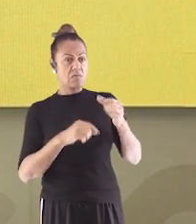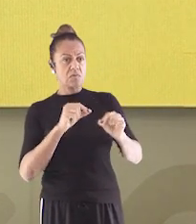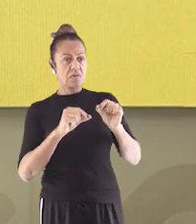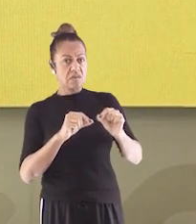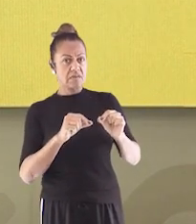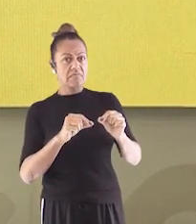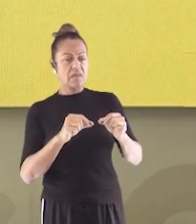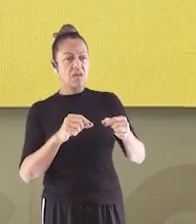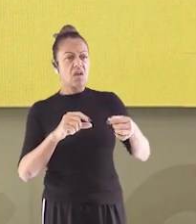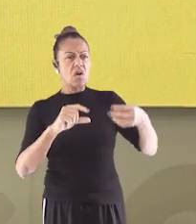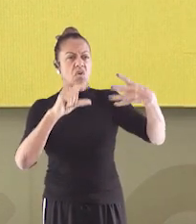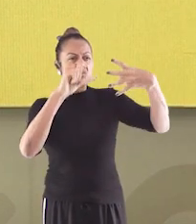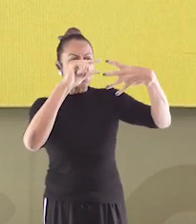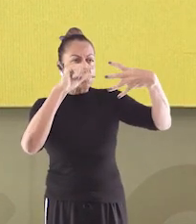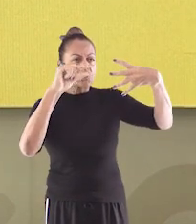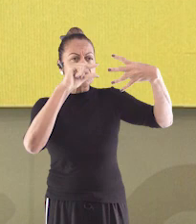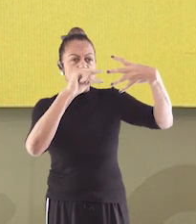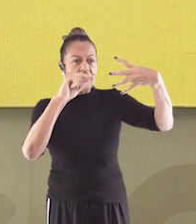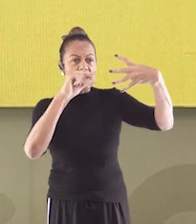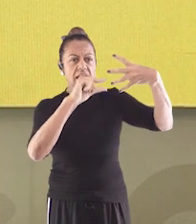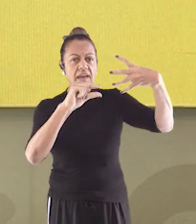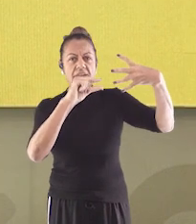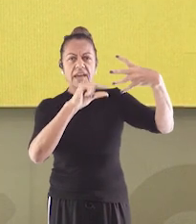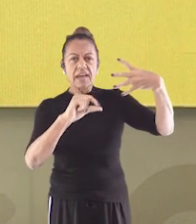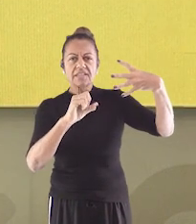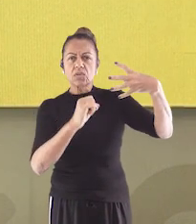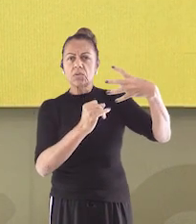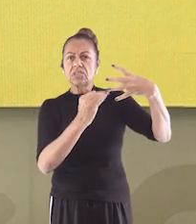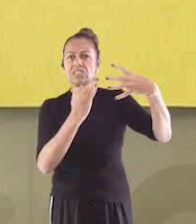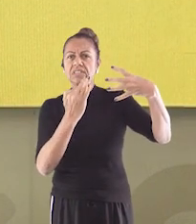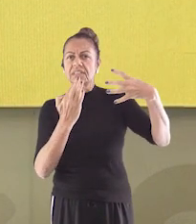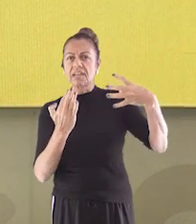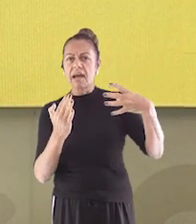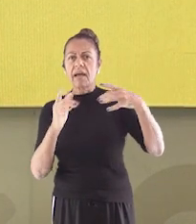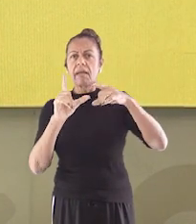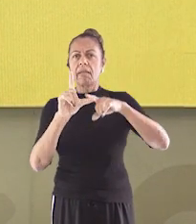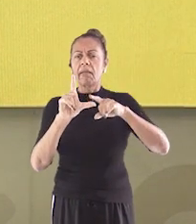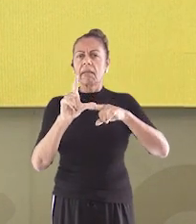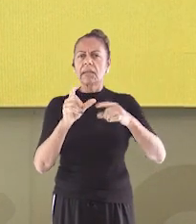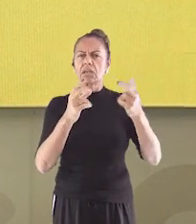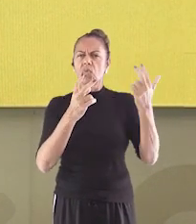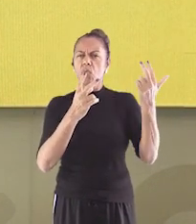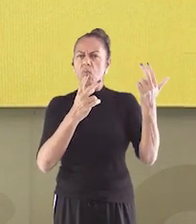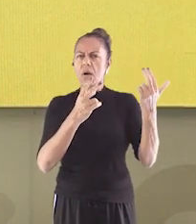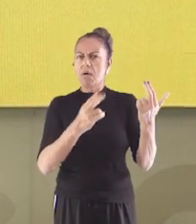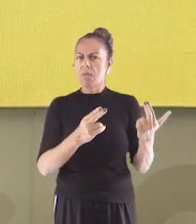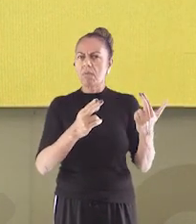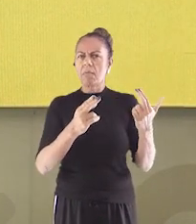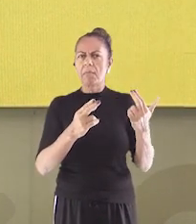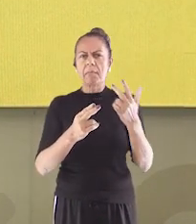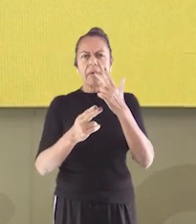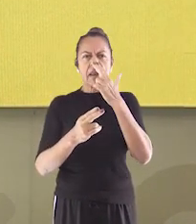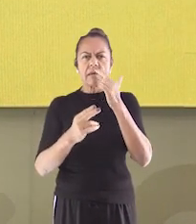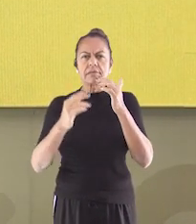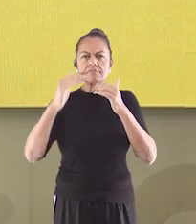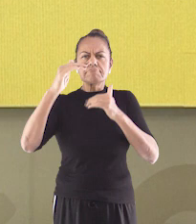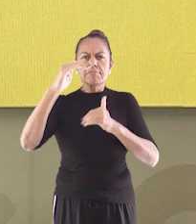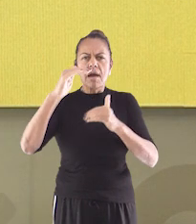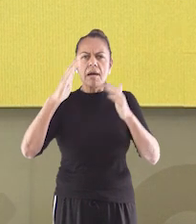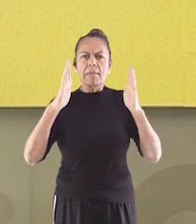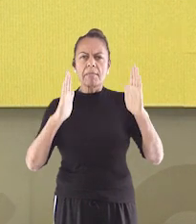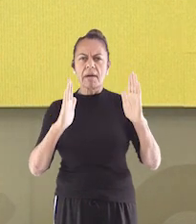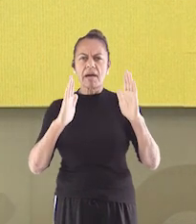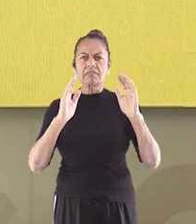ver. Os versos precisavam ter a mesma quantidade de sílabas. Era como se fosse um